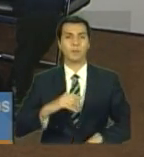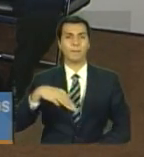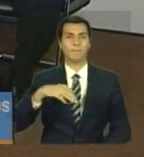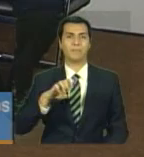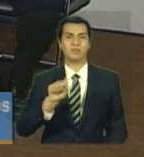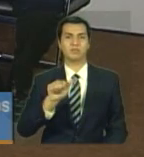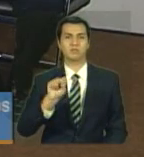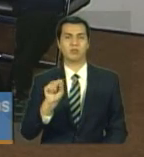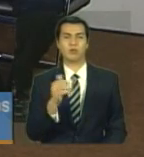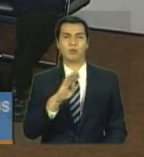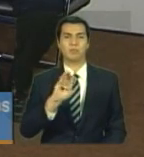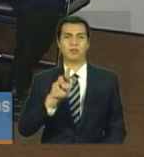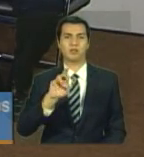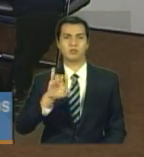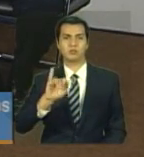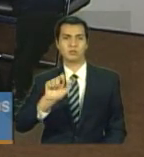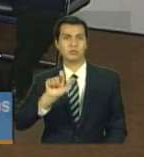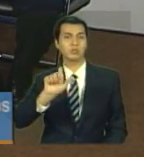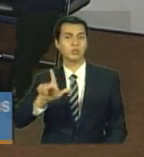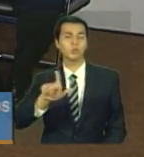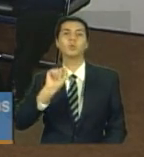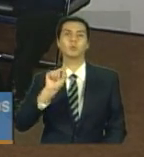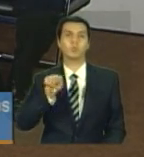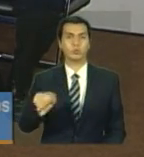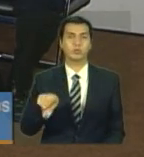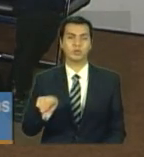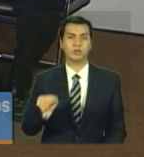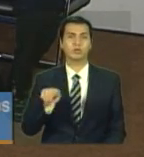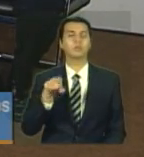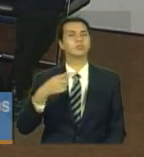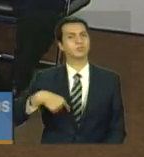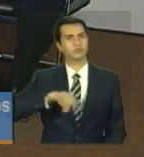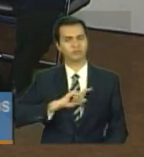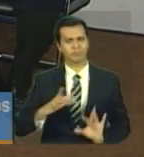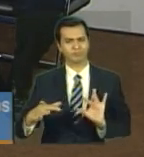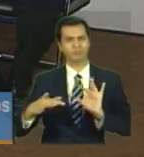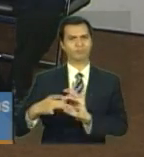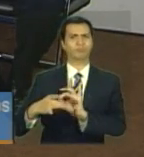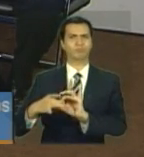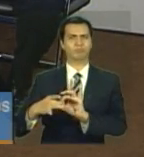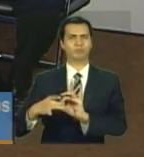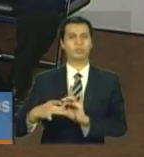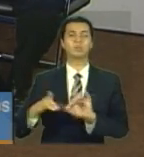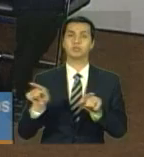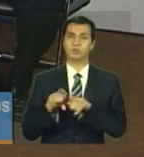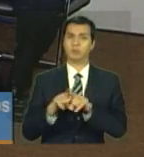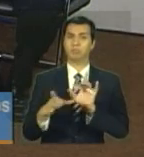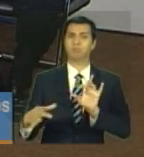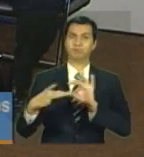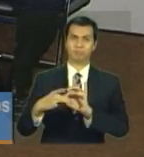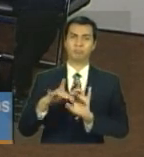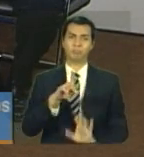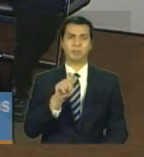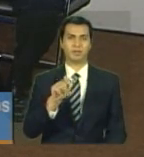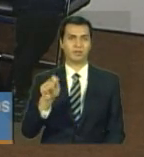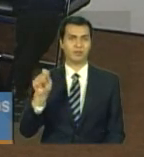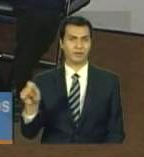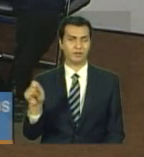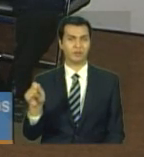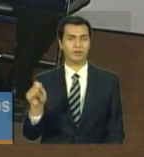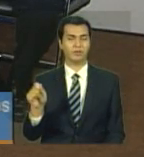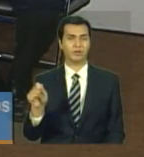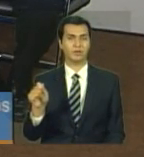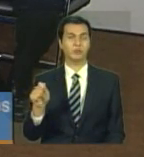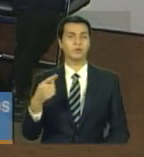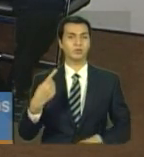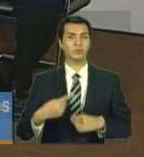Brasil, né? O Mesa Brasil tem sido um grande parceiro nosso, inclusive parceiro do PAA, né, porque esse programa também, ele não